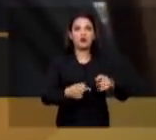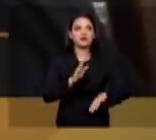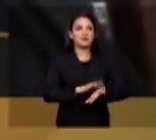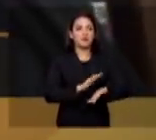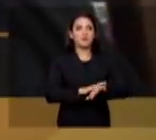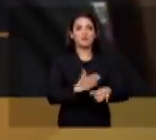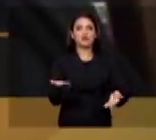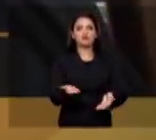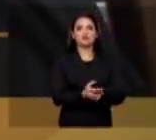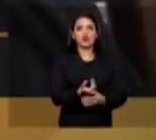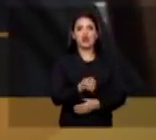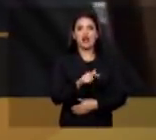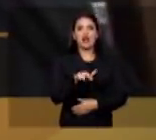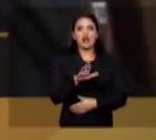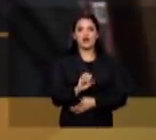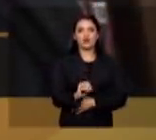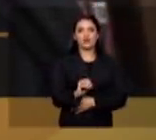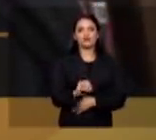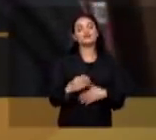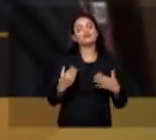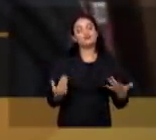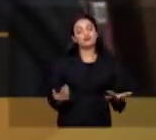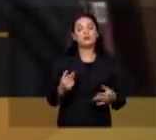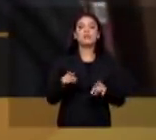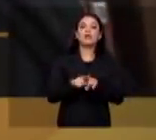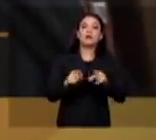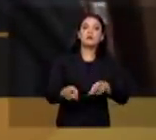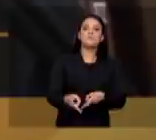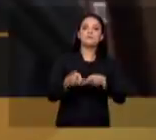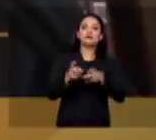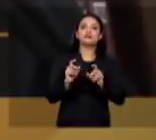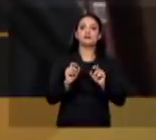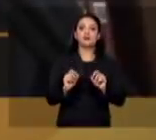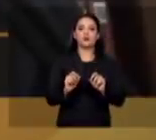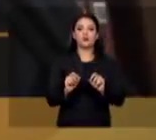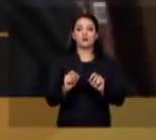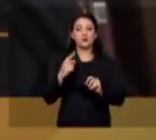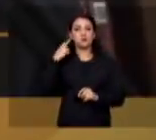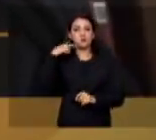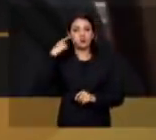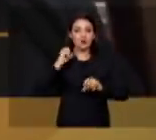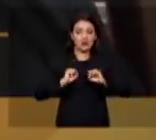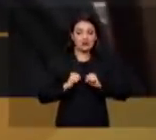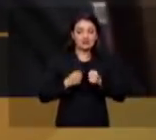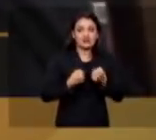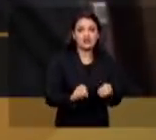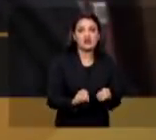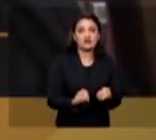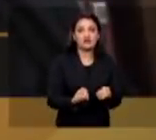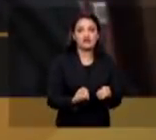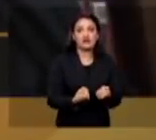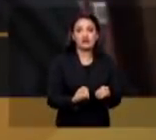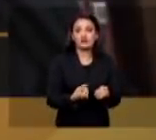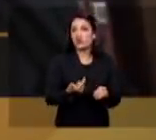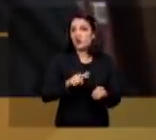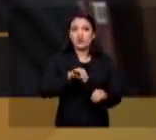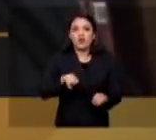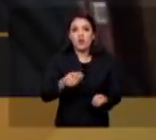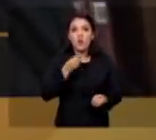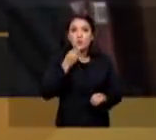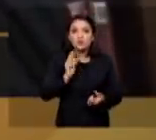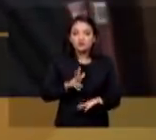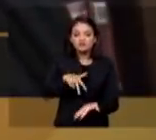bem, verifico também que a defesa não teve oportunidade de se manifestar sobre isto